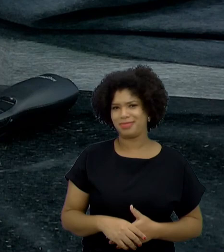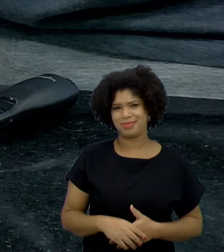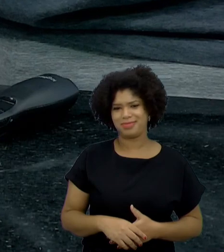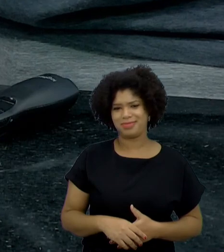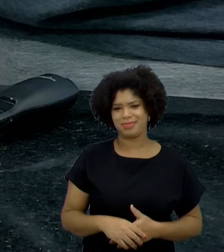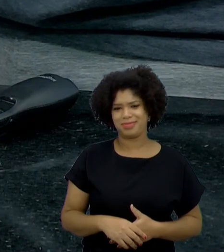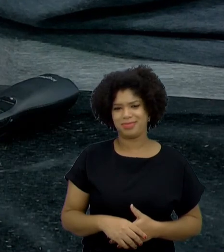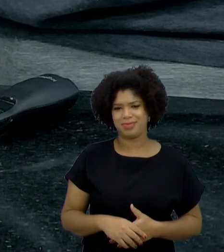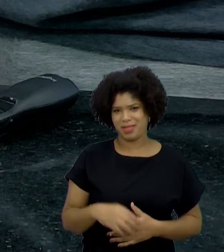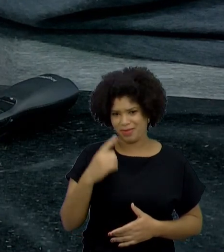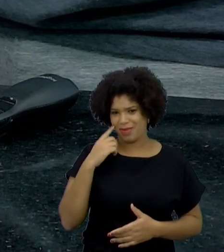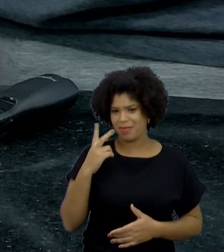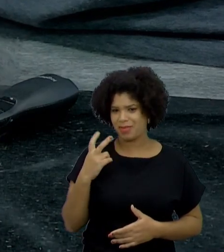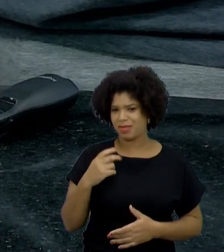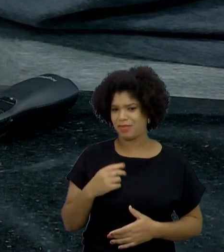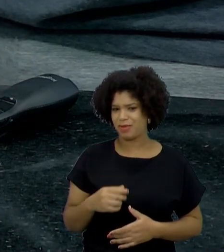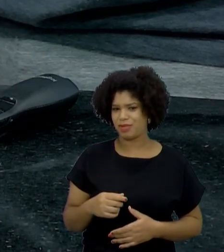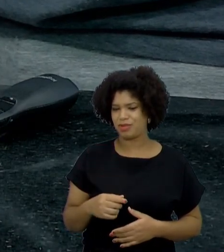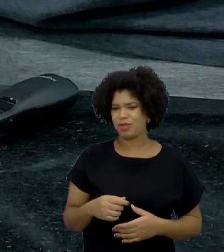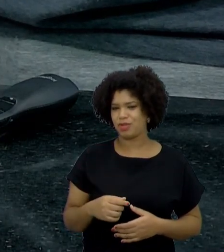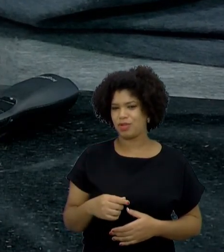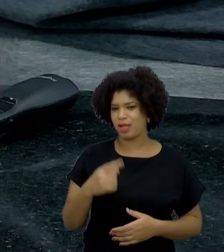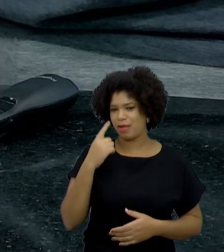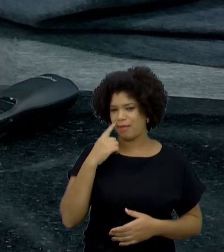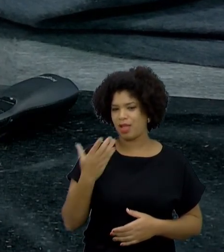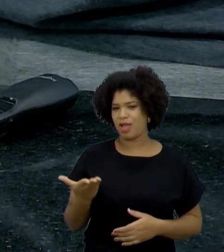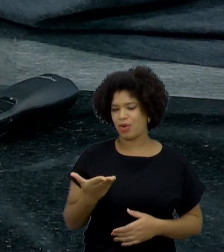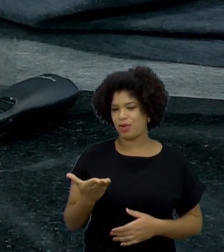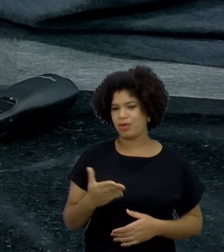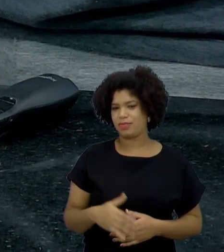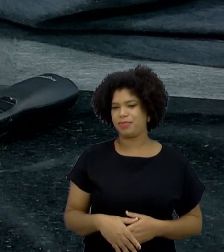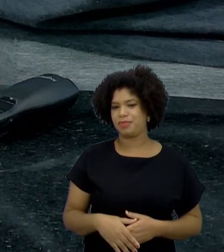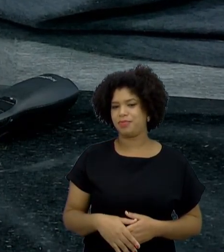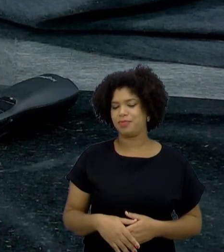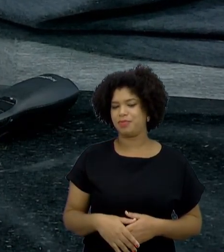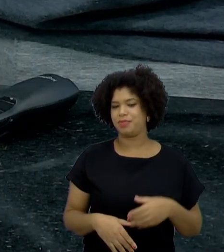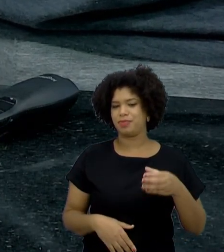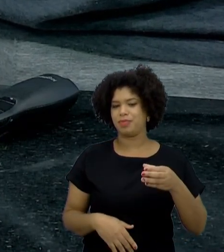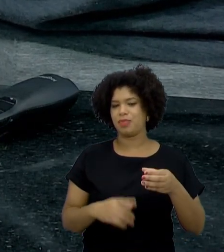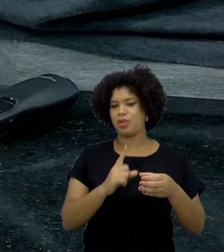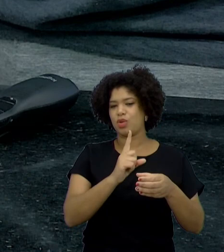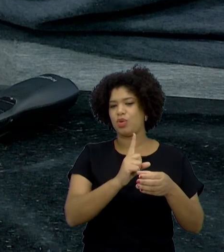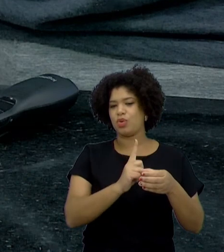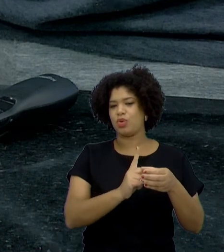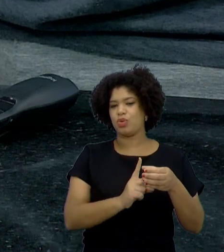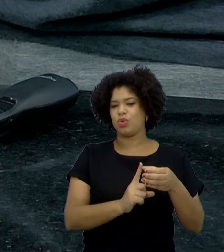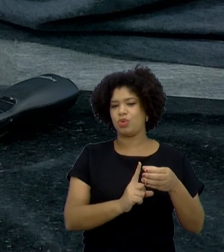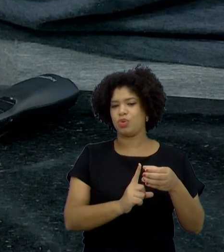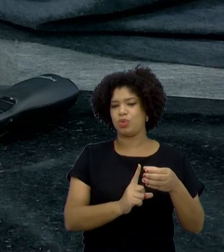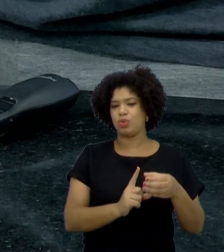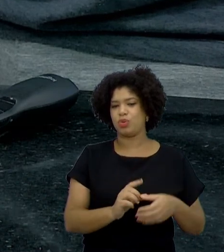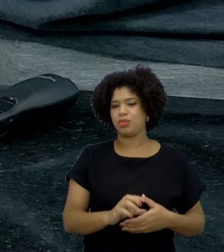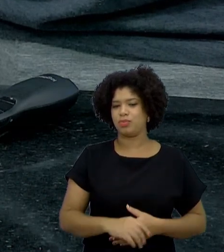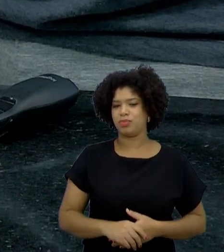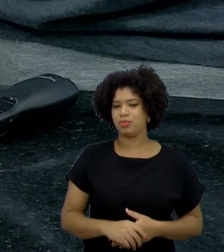Você não está vendo nada de diferente? Eu vou colocar assim então para você ver, ó. Você está vendo alguma coisa diferente? E agora? Você está